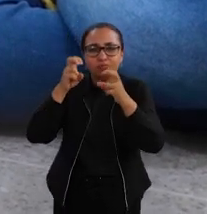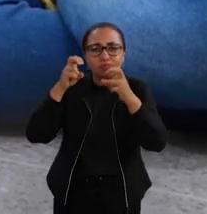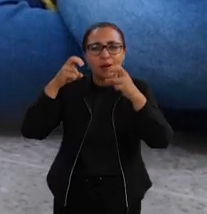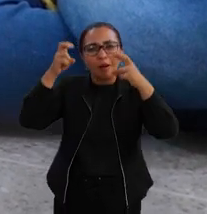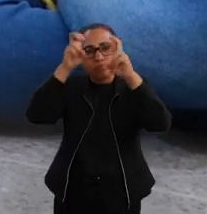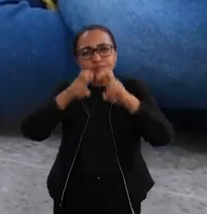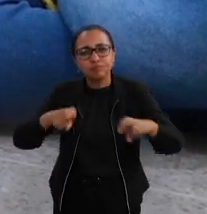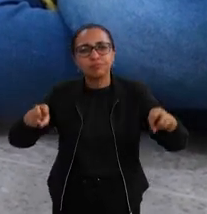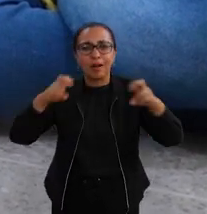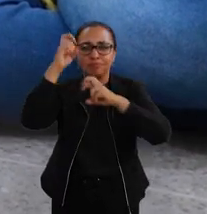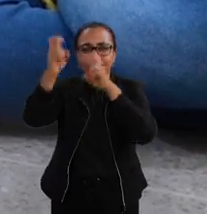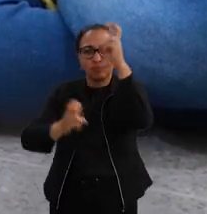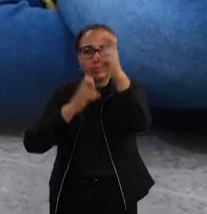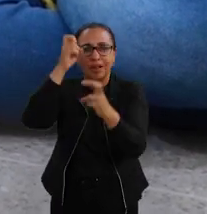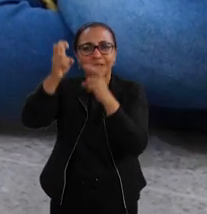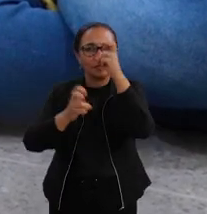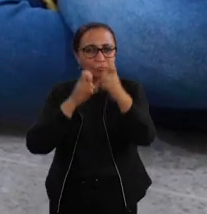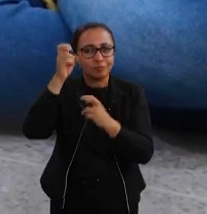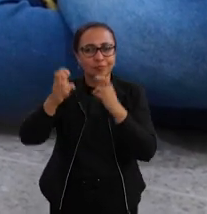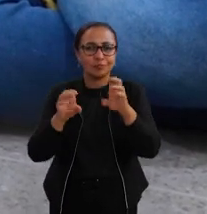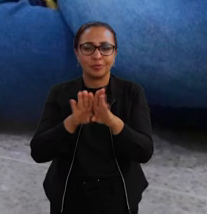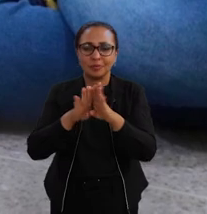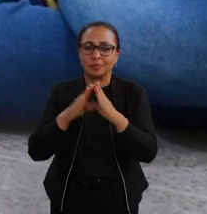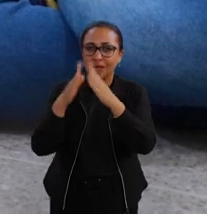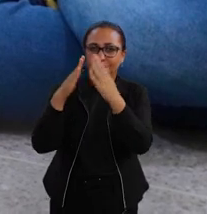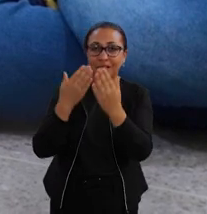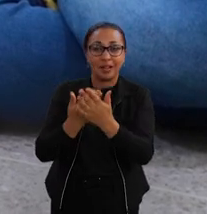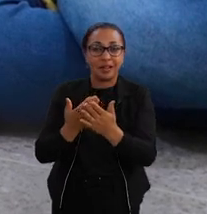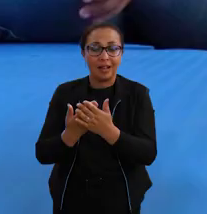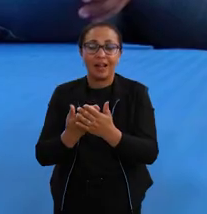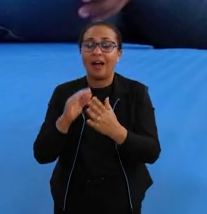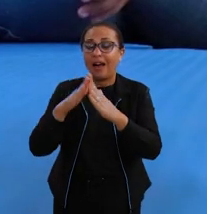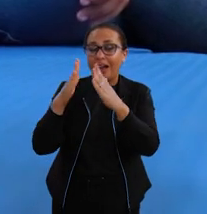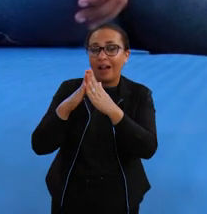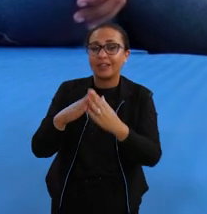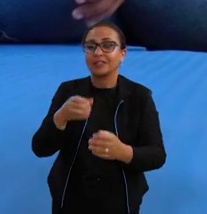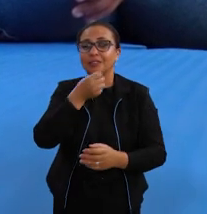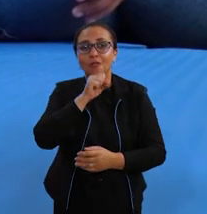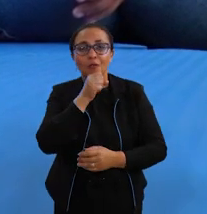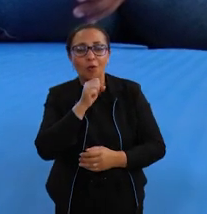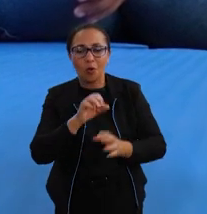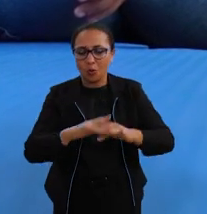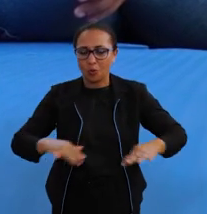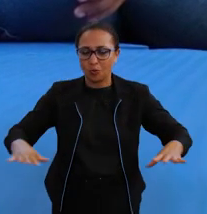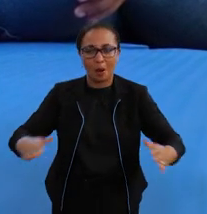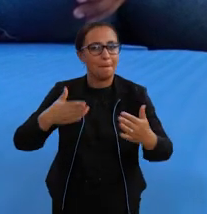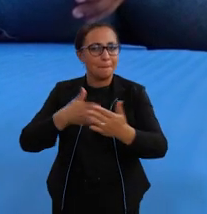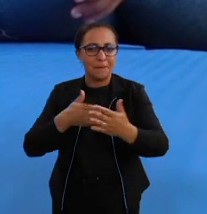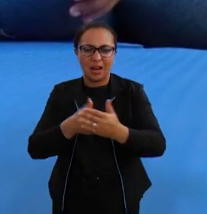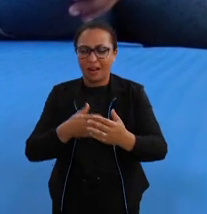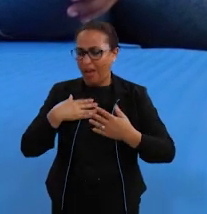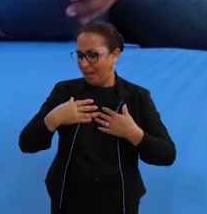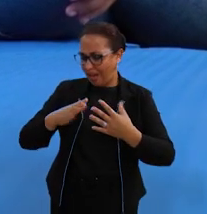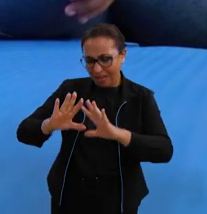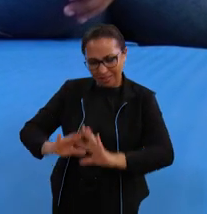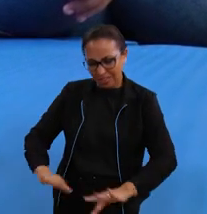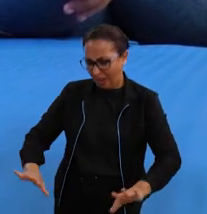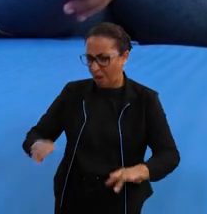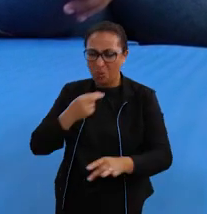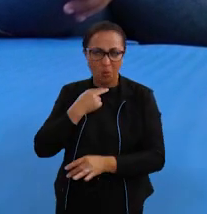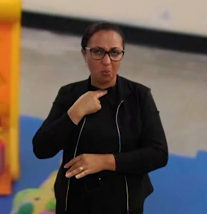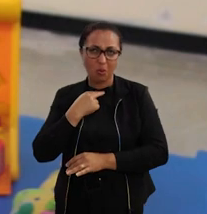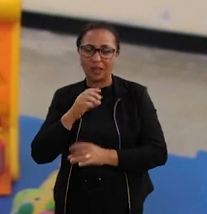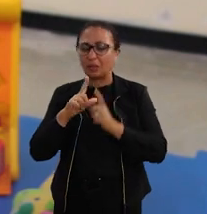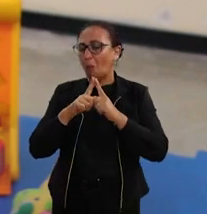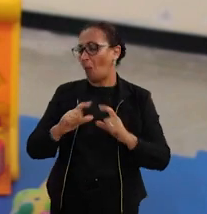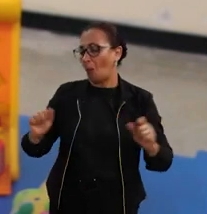né? Prescreve a casa da avó. Tem mães que o chão não é possível, é uma barreira. E ela, agora, como é que eu vou colocar no chão